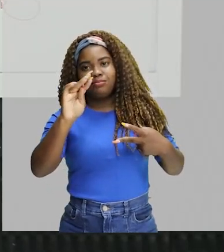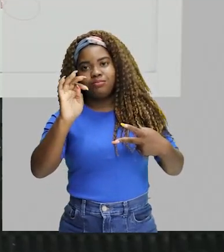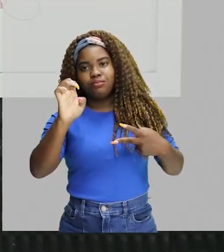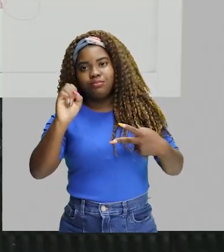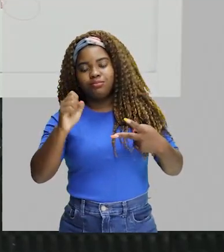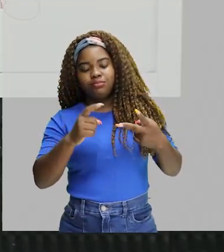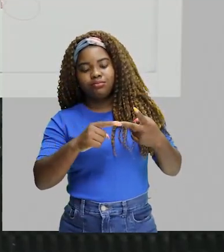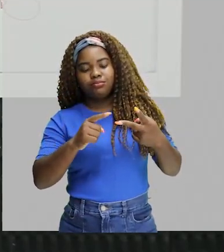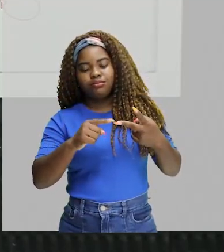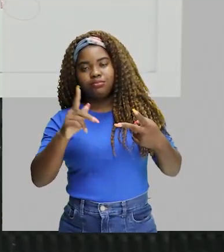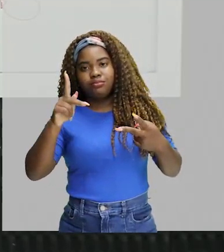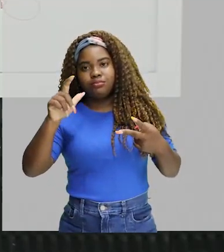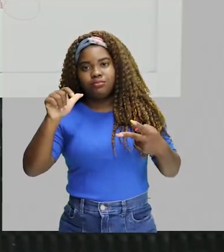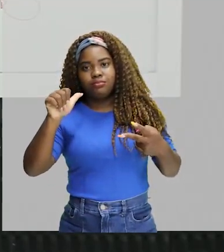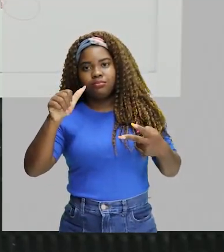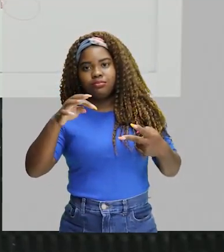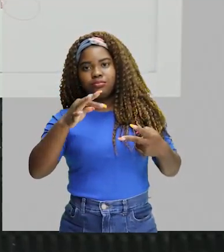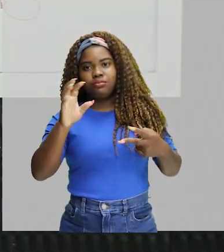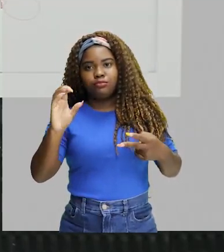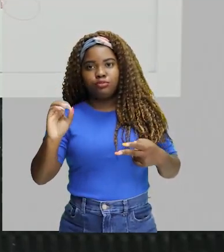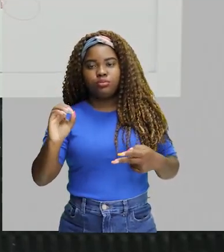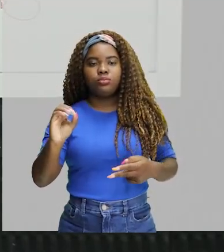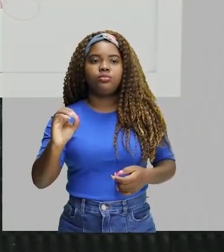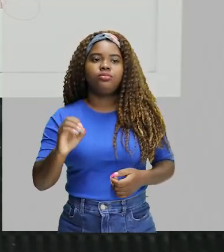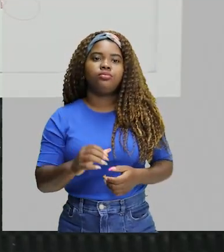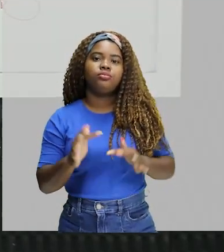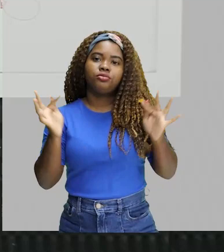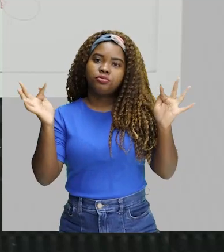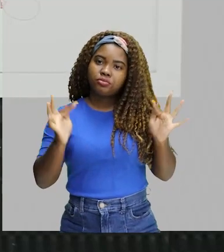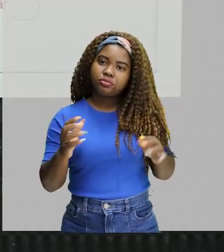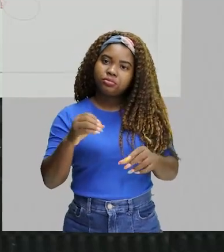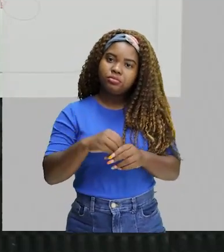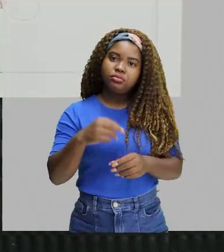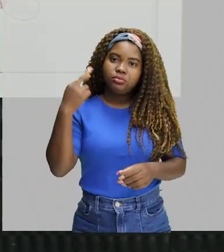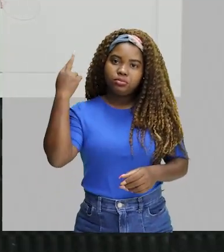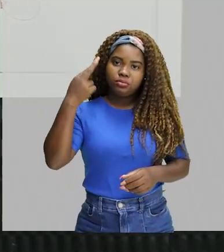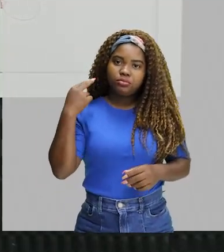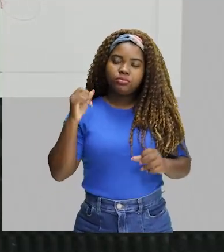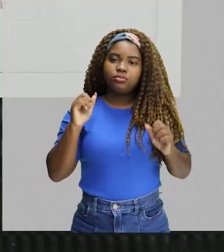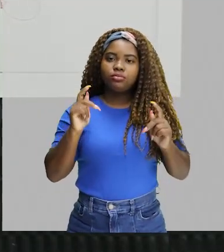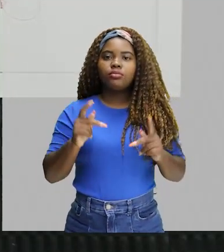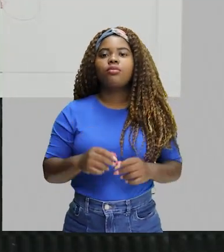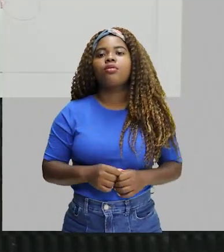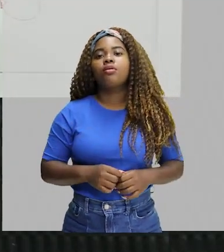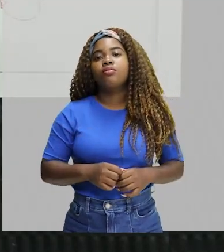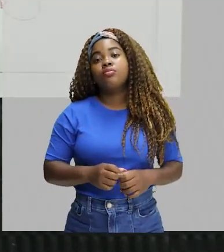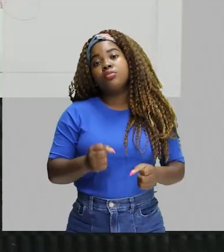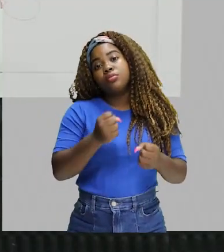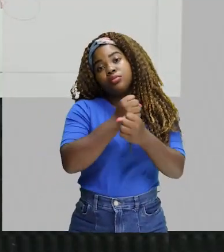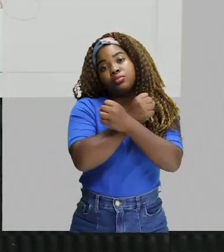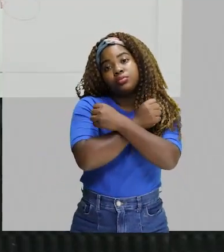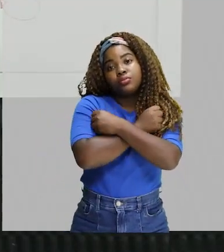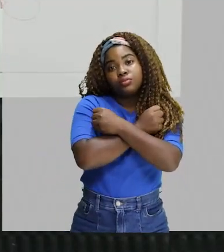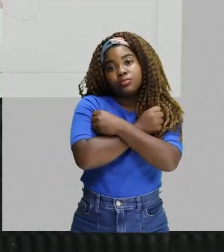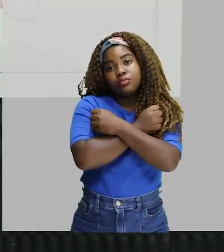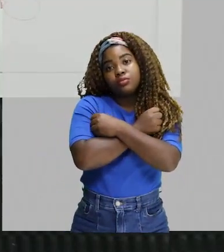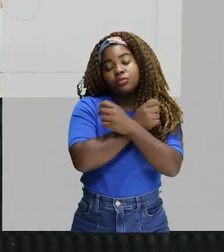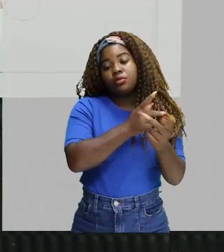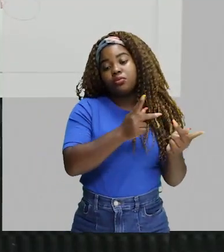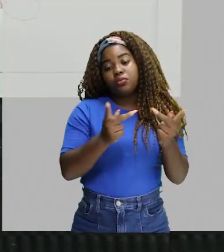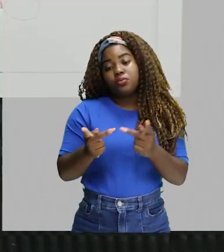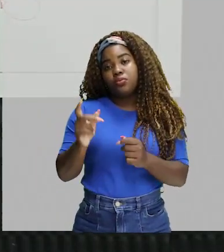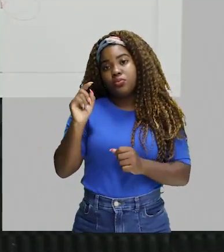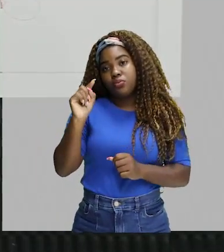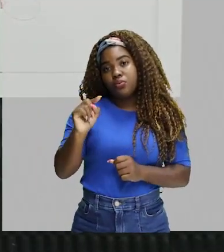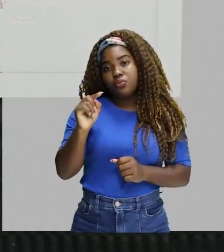Platão vão abordar este vocábulo felicidade dentro desta compreensão, tá bom? Fica aqui o nosso forte abraço e o convite para